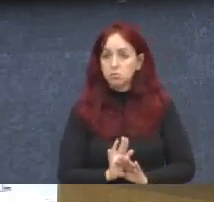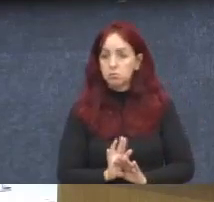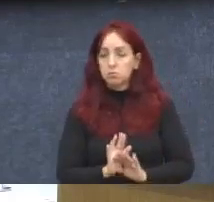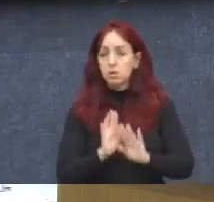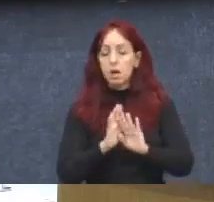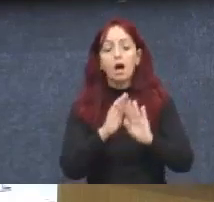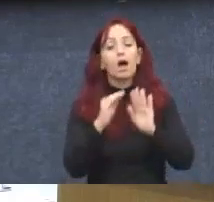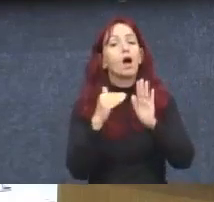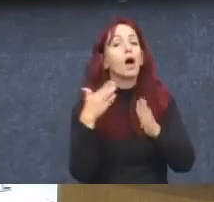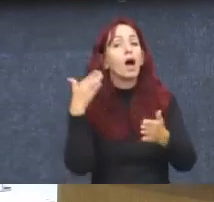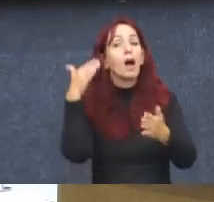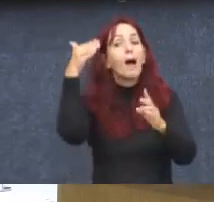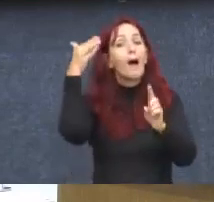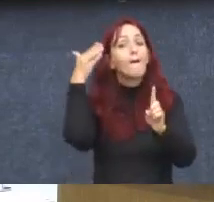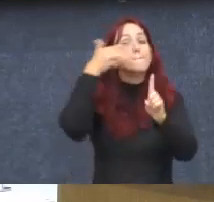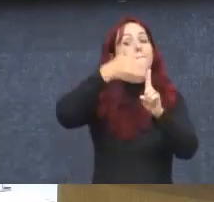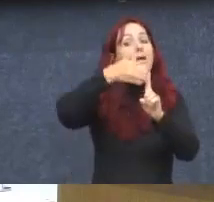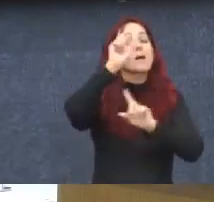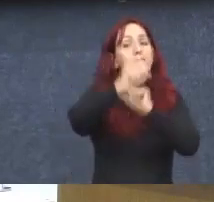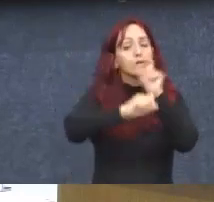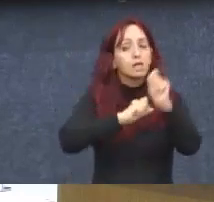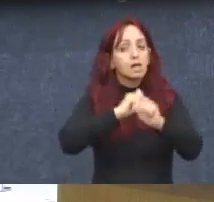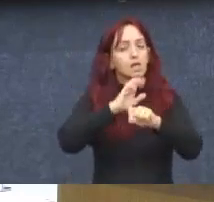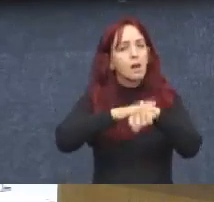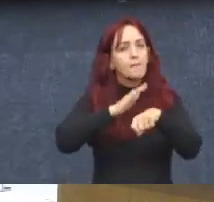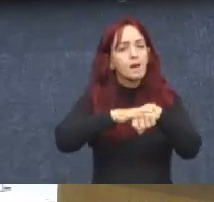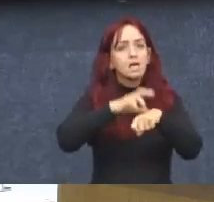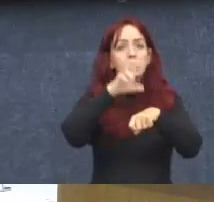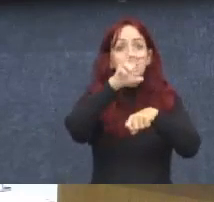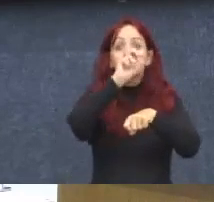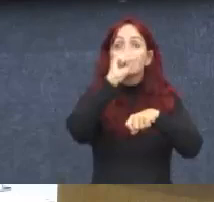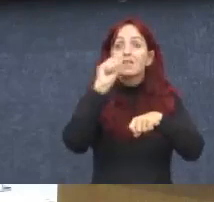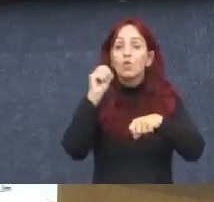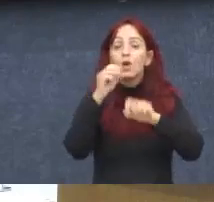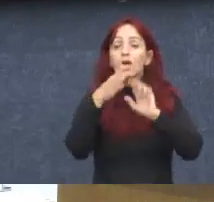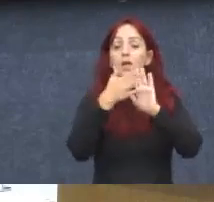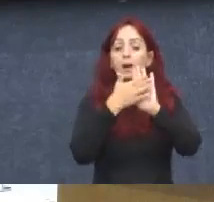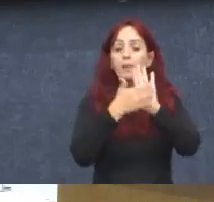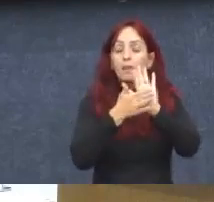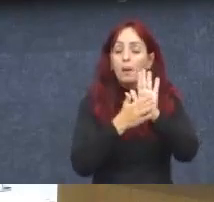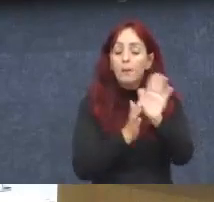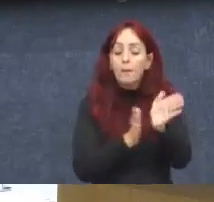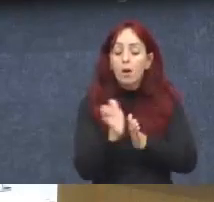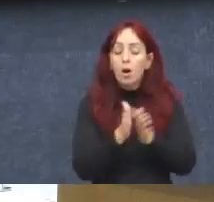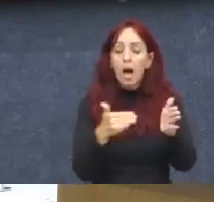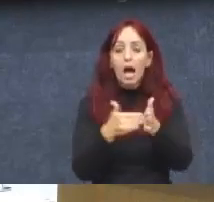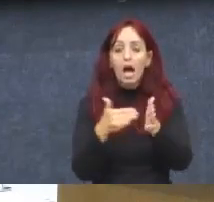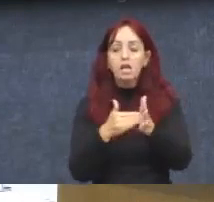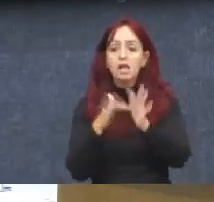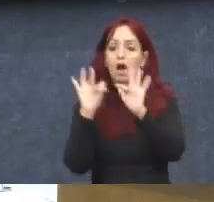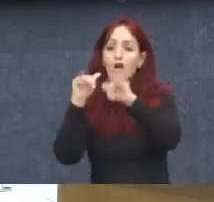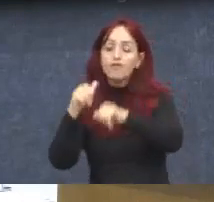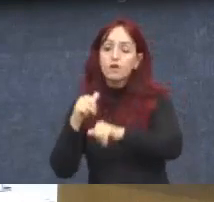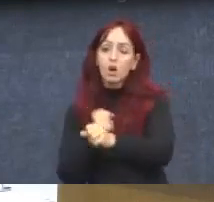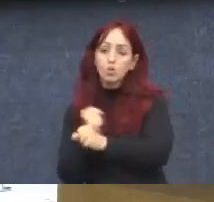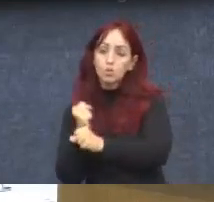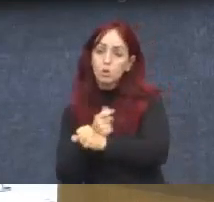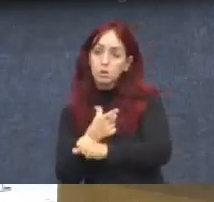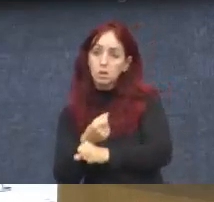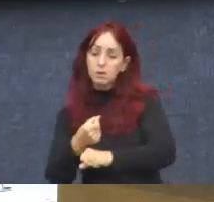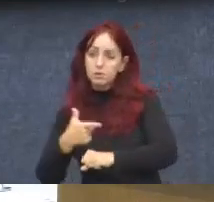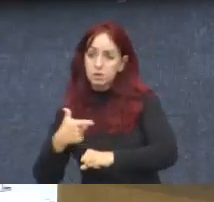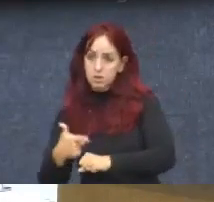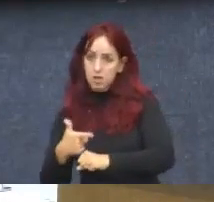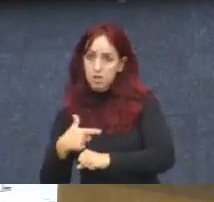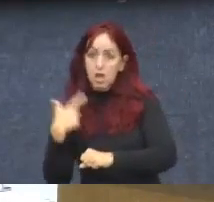meta é ter, no máximo, 50 proposições tramitando simultaneamente até o final do ano. E outra meta é